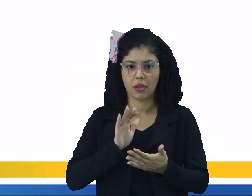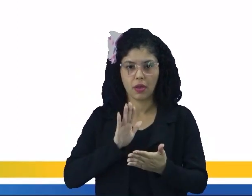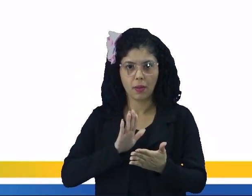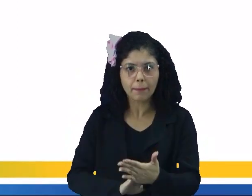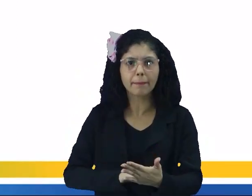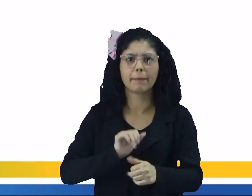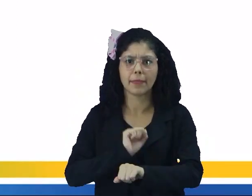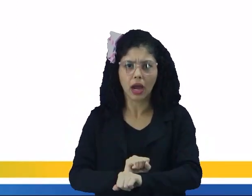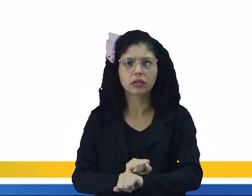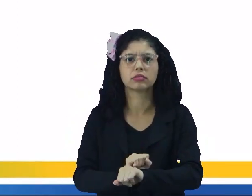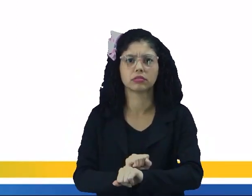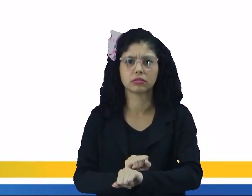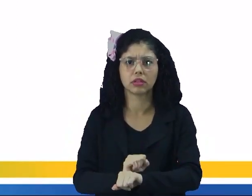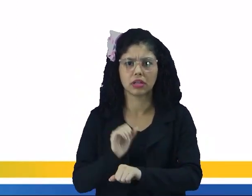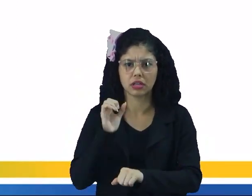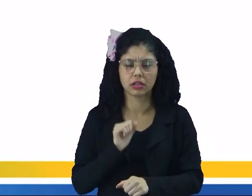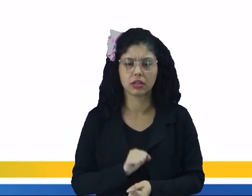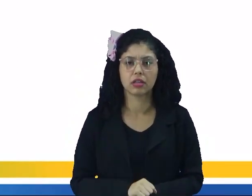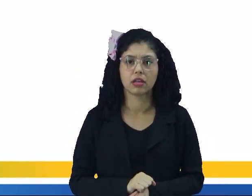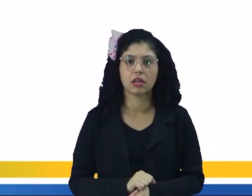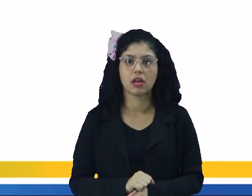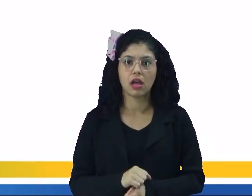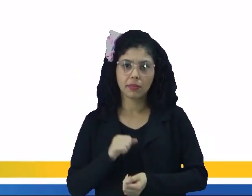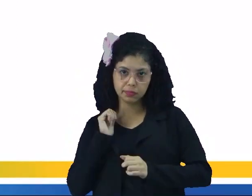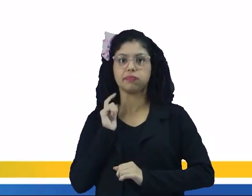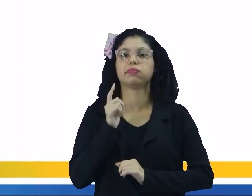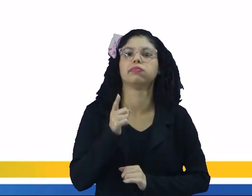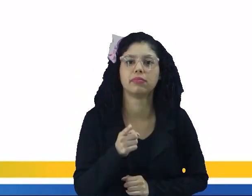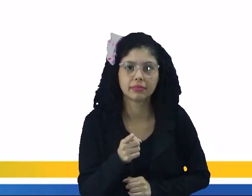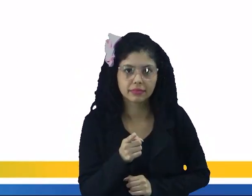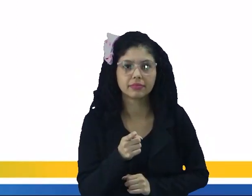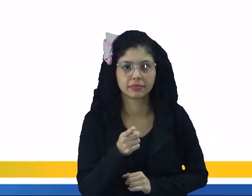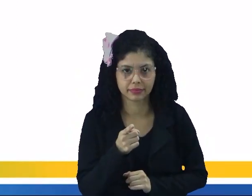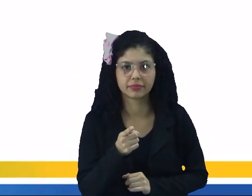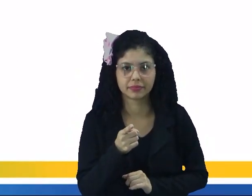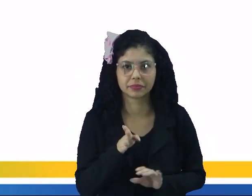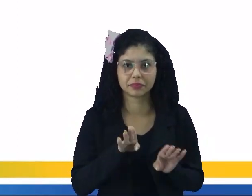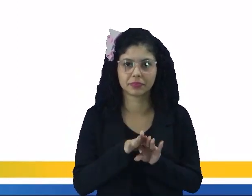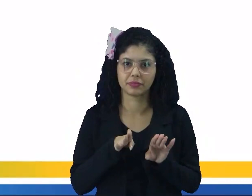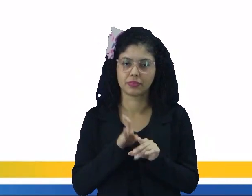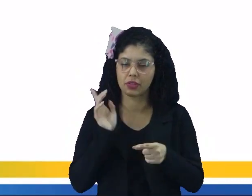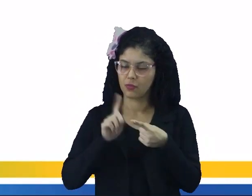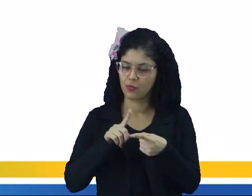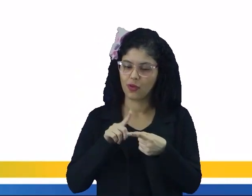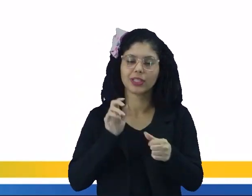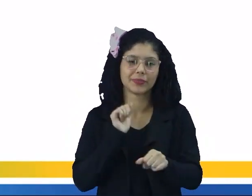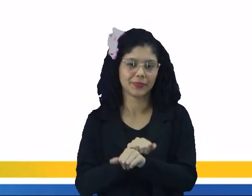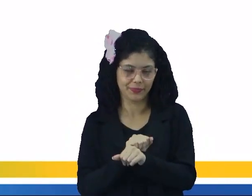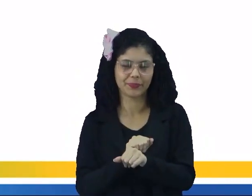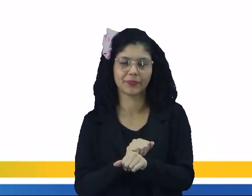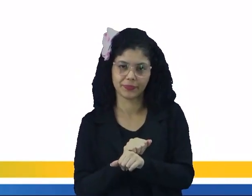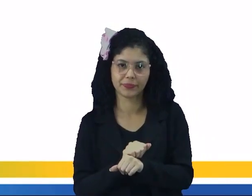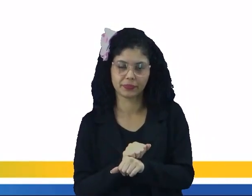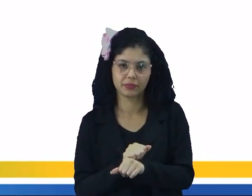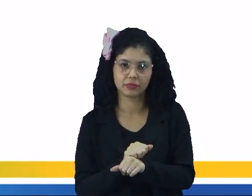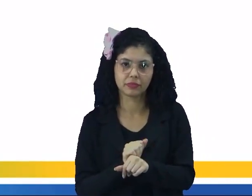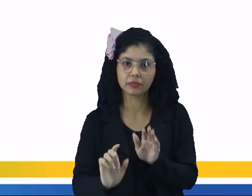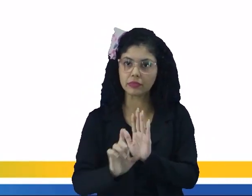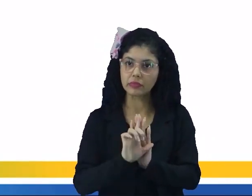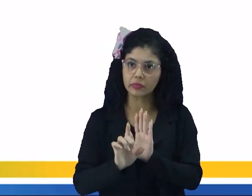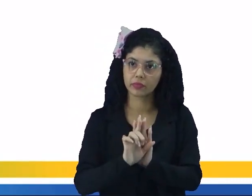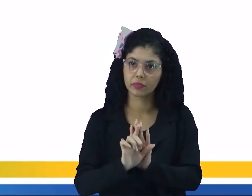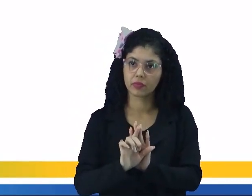freou bruscamente, a tendência do nosso corpo é ir para onde? Para frente. Não é isso mesmo? Isso é a